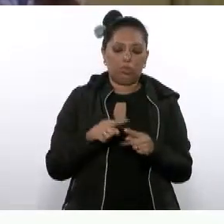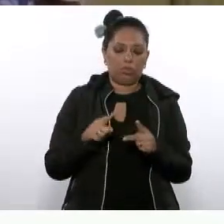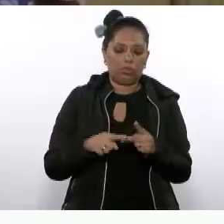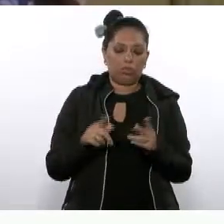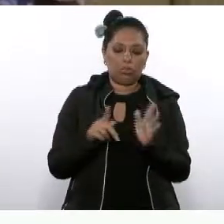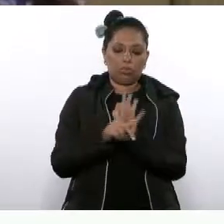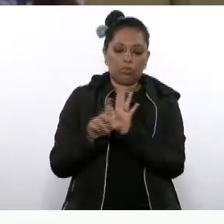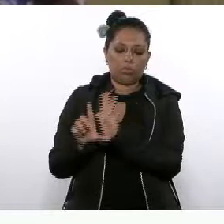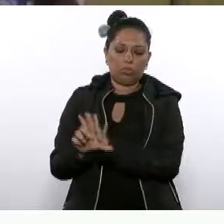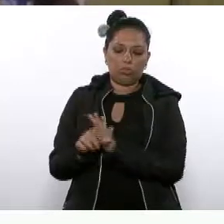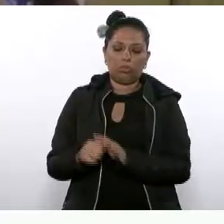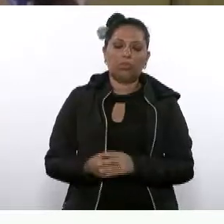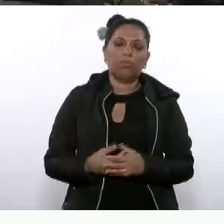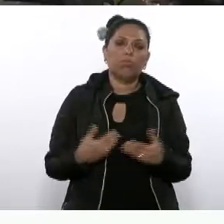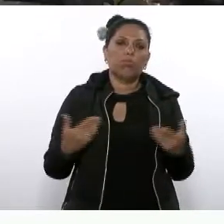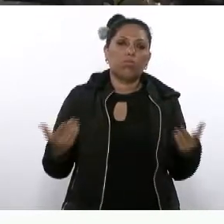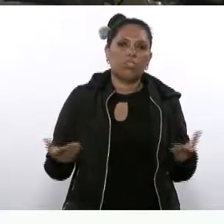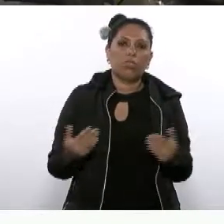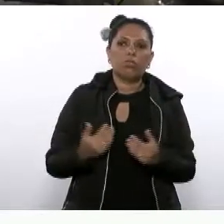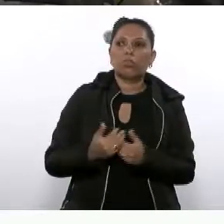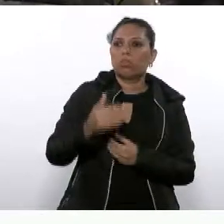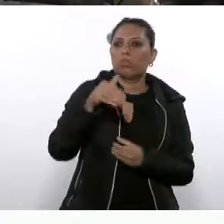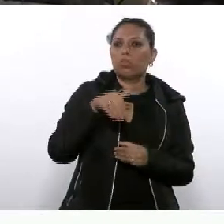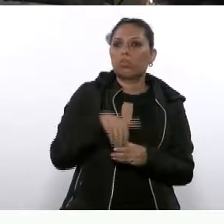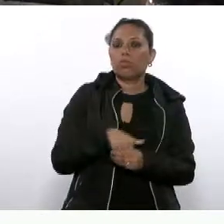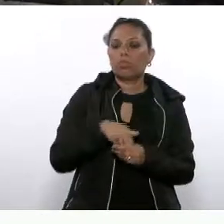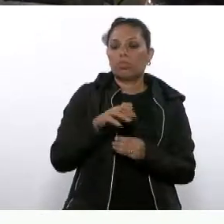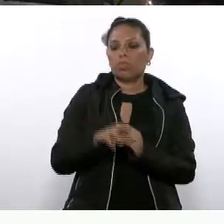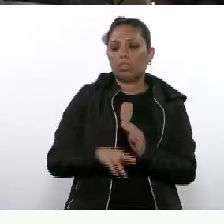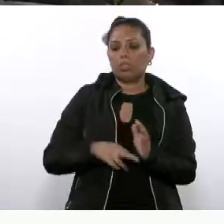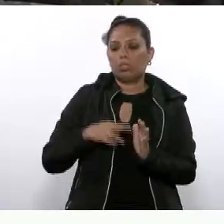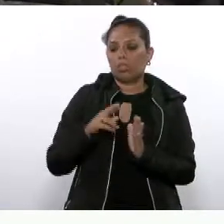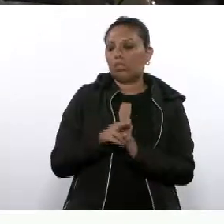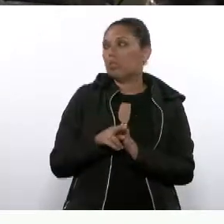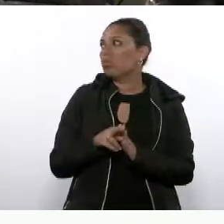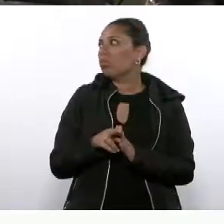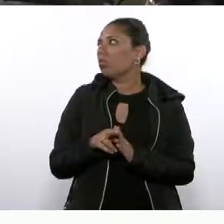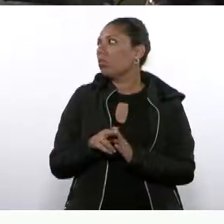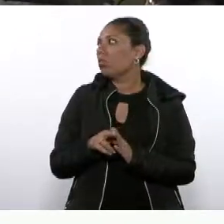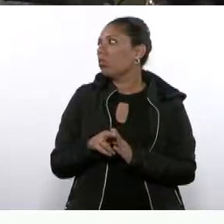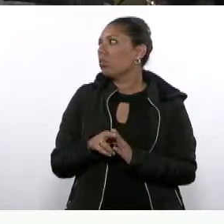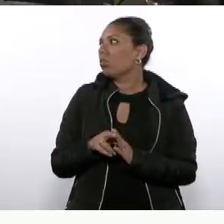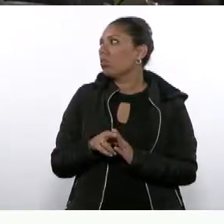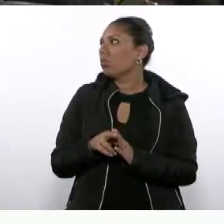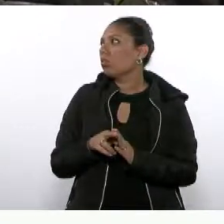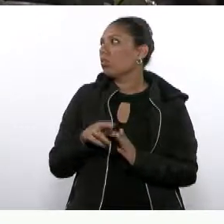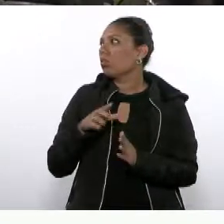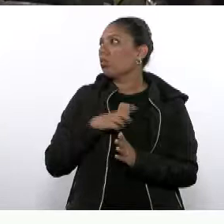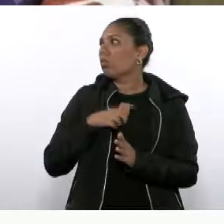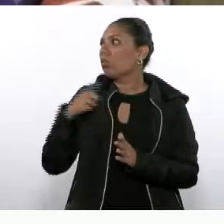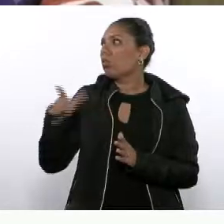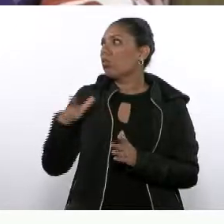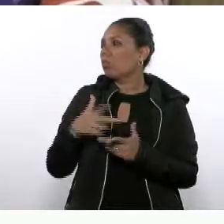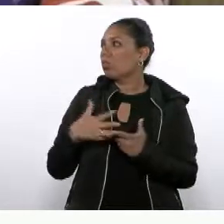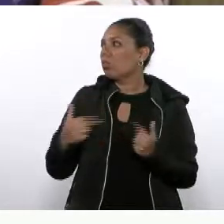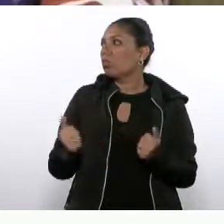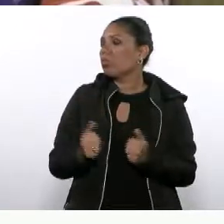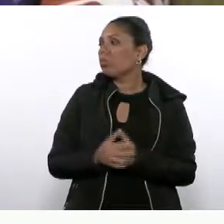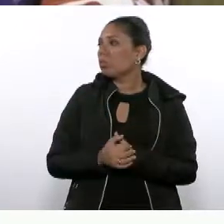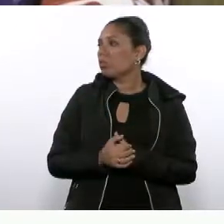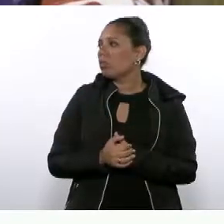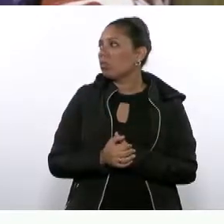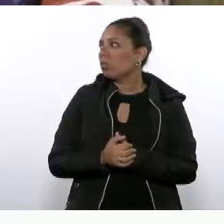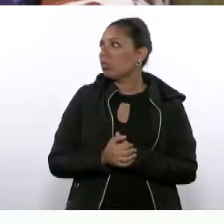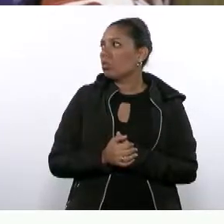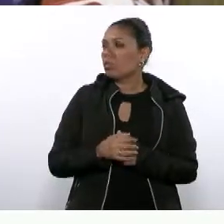propostas. Perfeito. Então, vamos colocar em votação o relatório apresentado. E a outra questão... desculpe, não, deputada. Só mais uma. É que quando